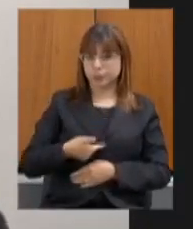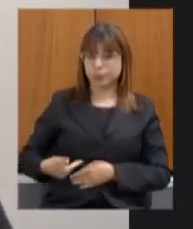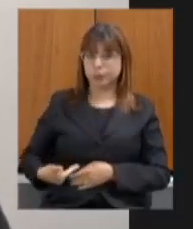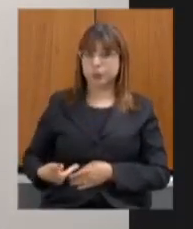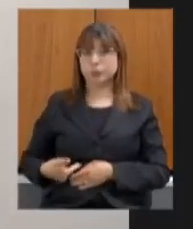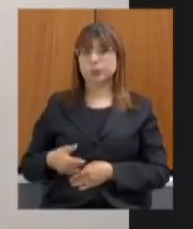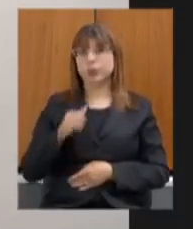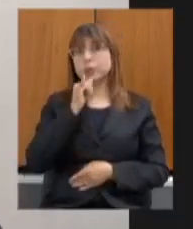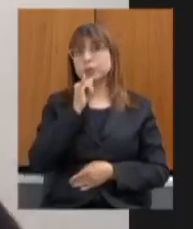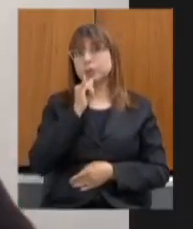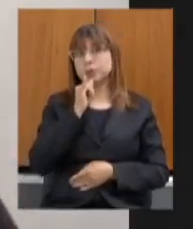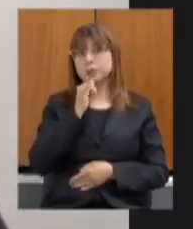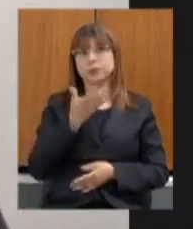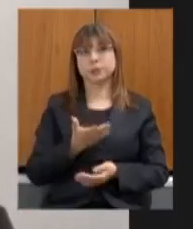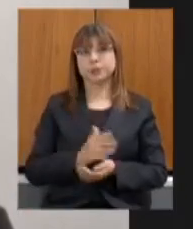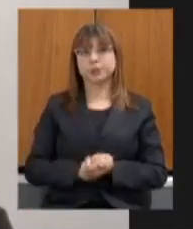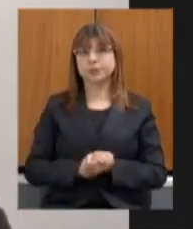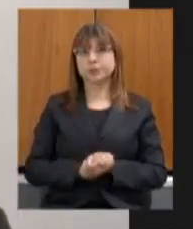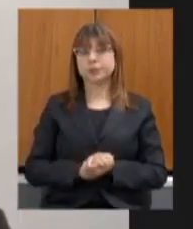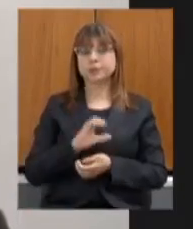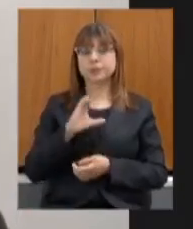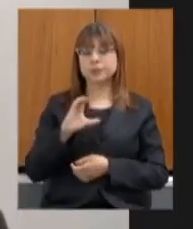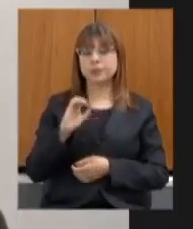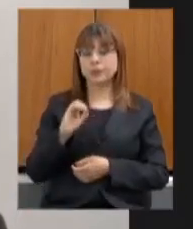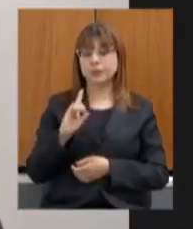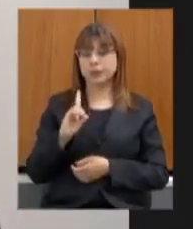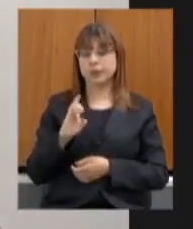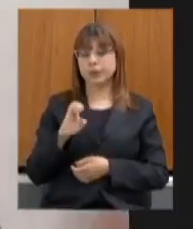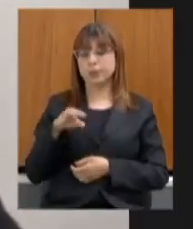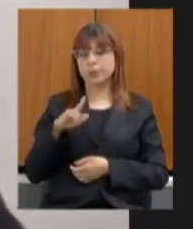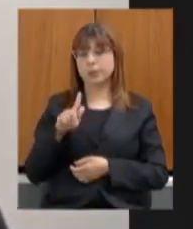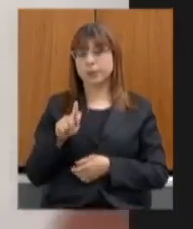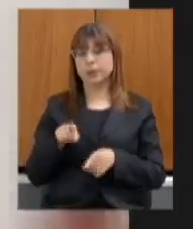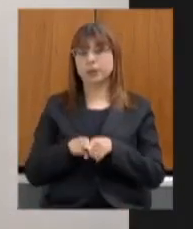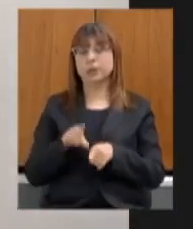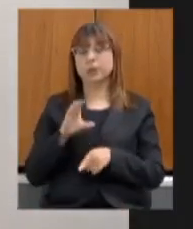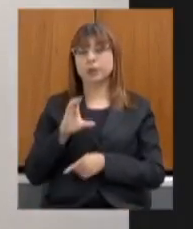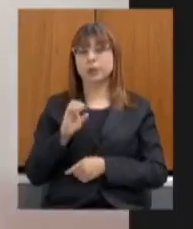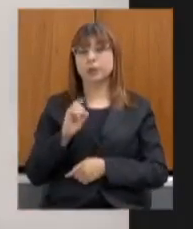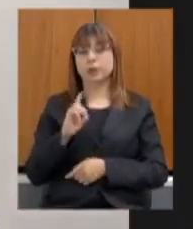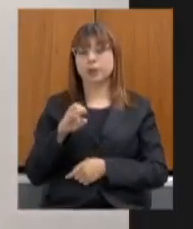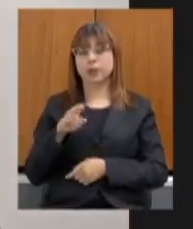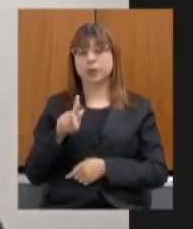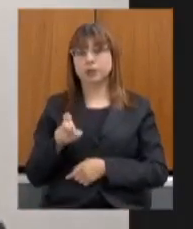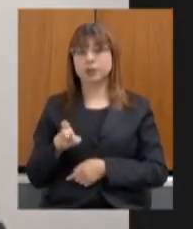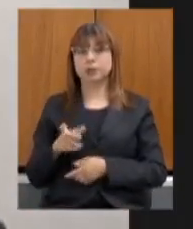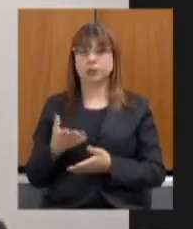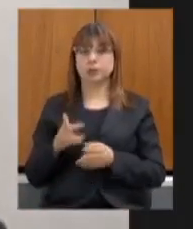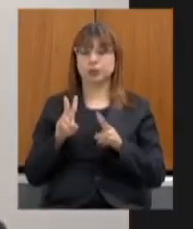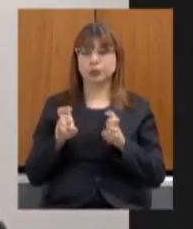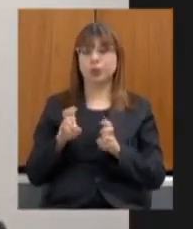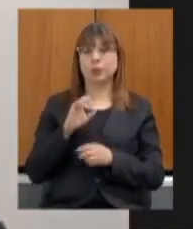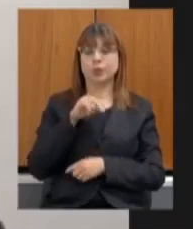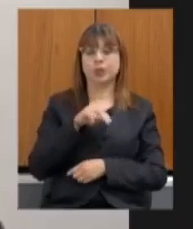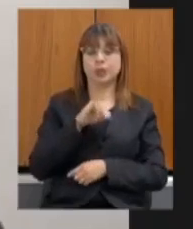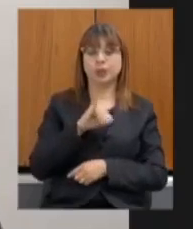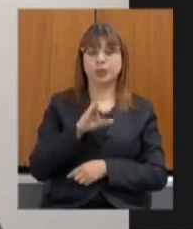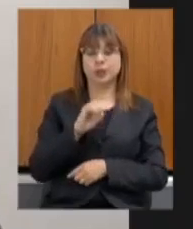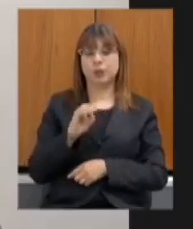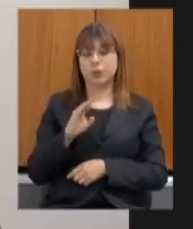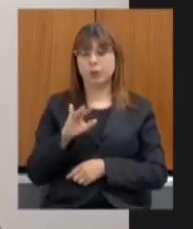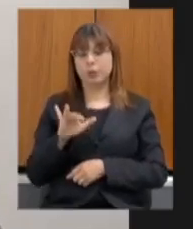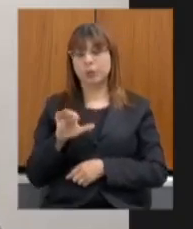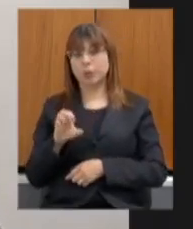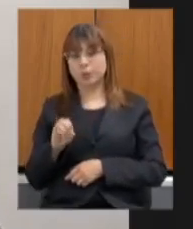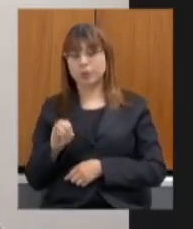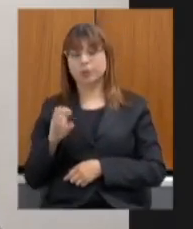como é o caso, por exemplo, da Codemig, Codenja, a questão do de óbvio. Então, acho que